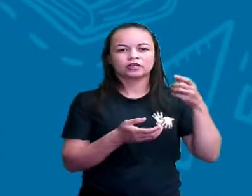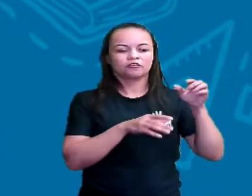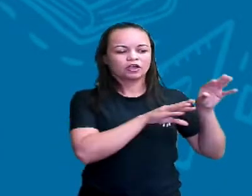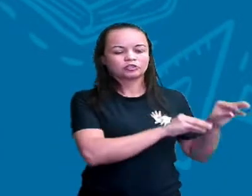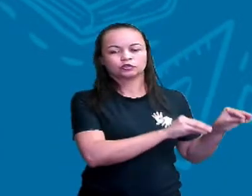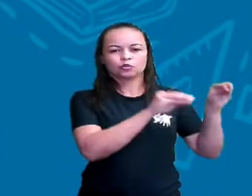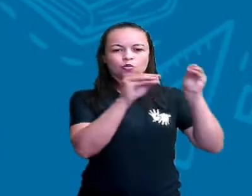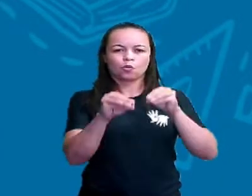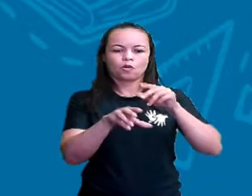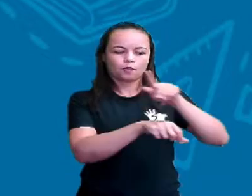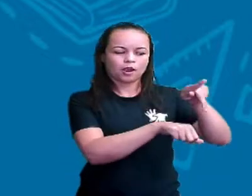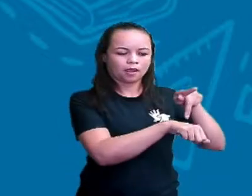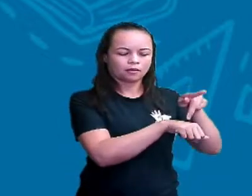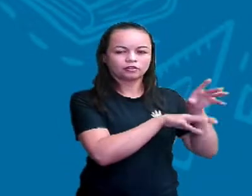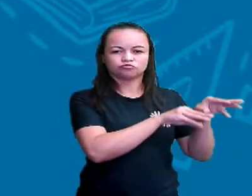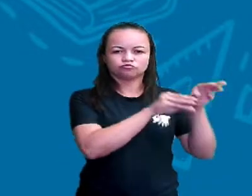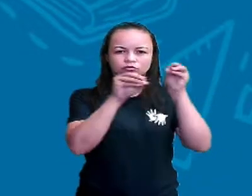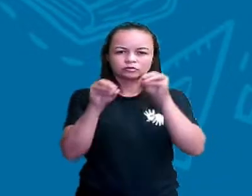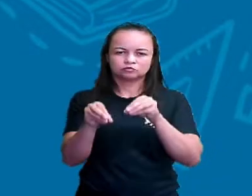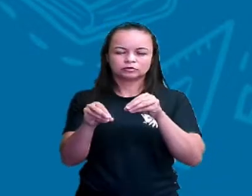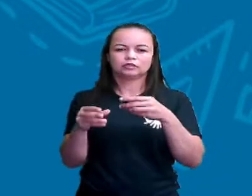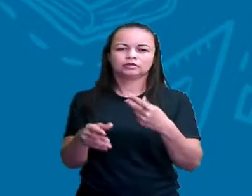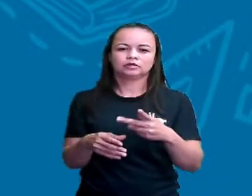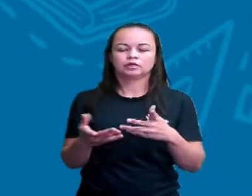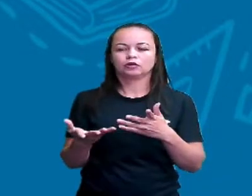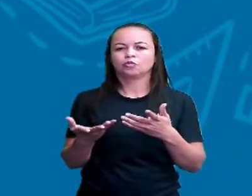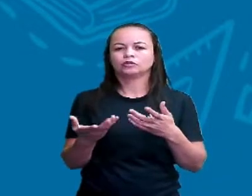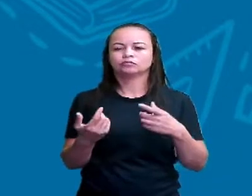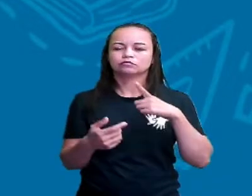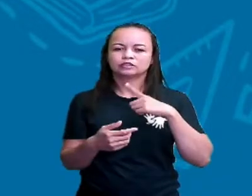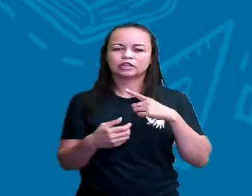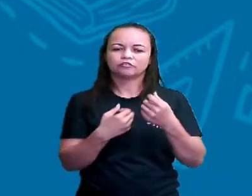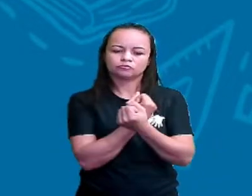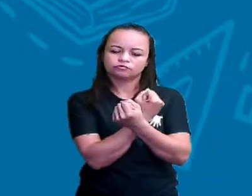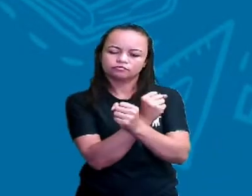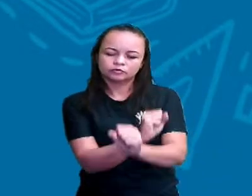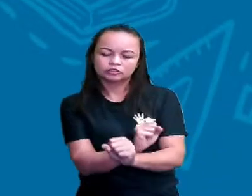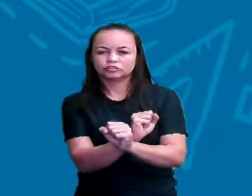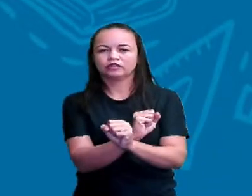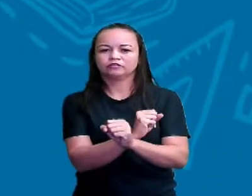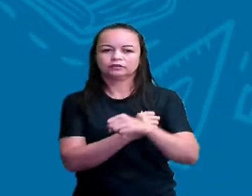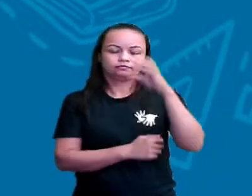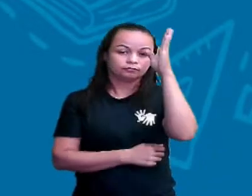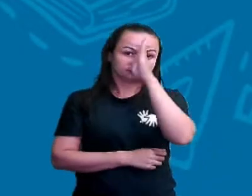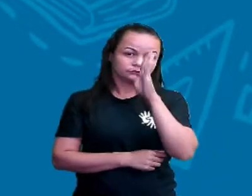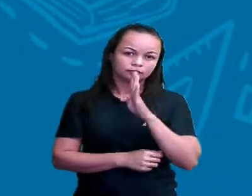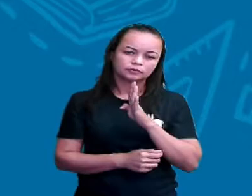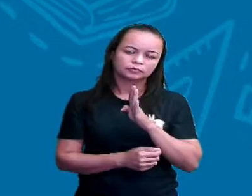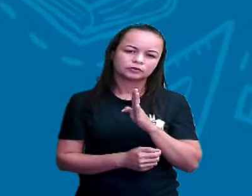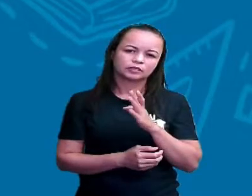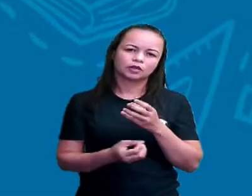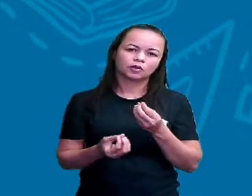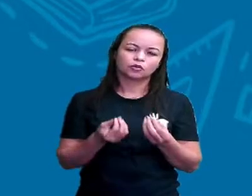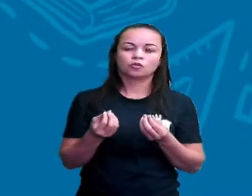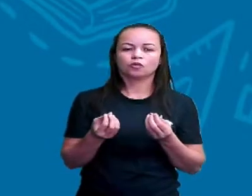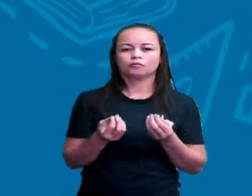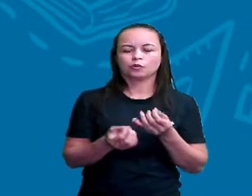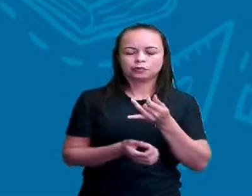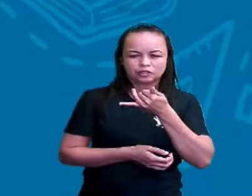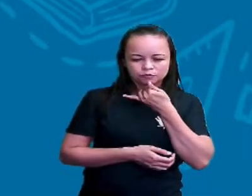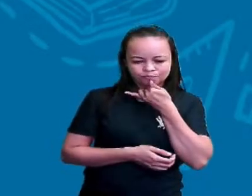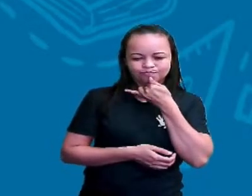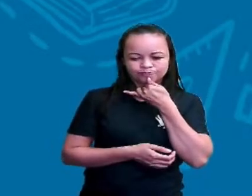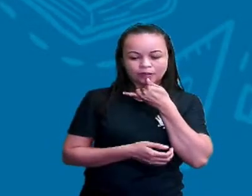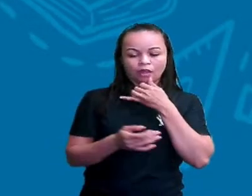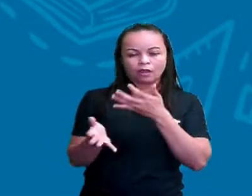abolição, né, da escravatura, né, do regime de escravidão no Brasil, como, infelizmente,